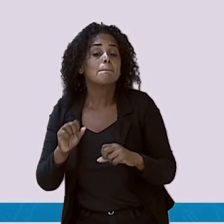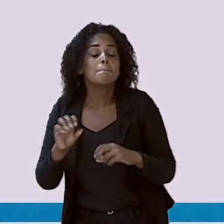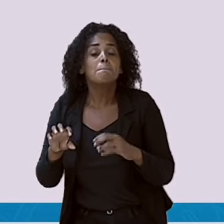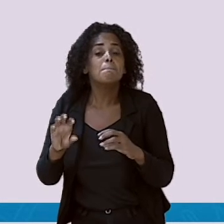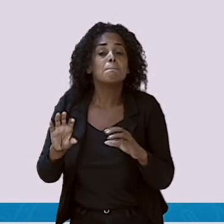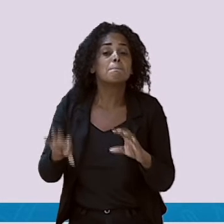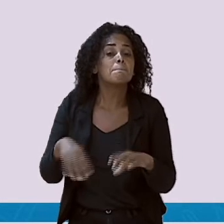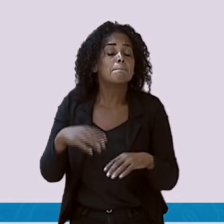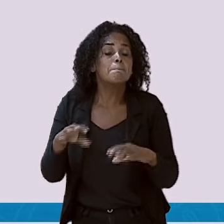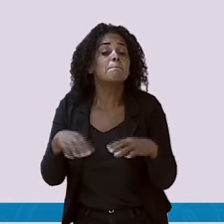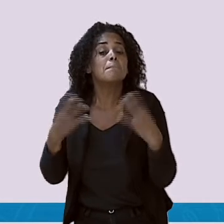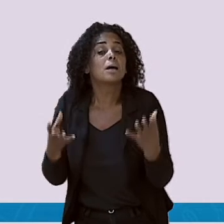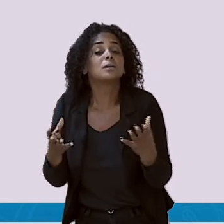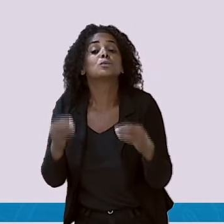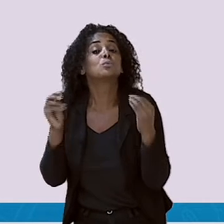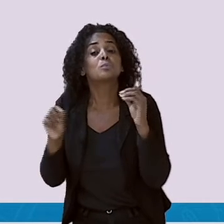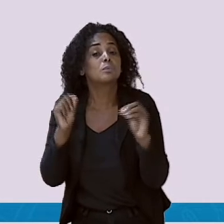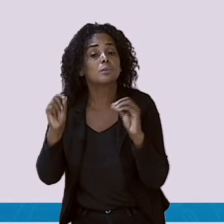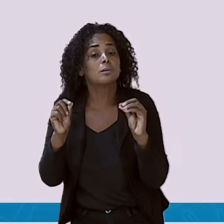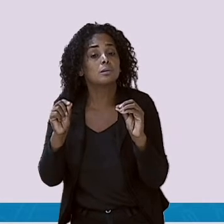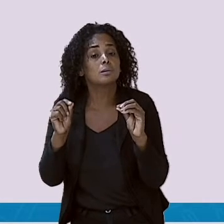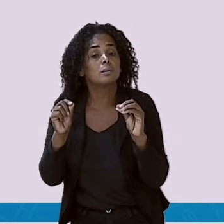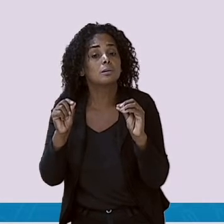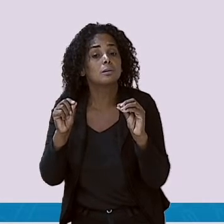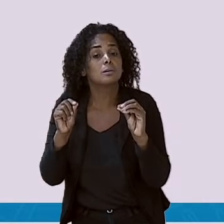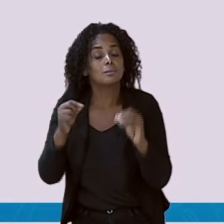tá? Ficando assim, ó, com